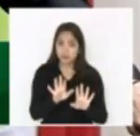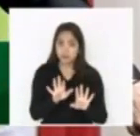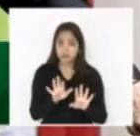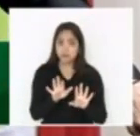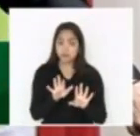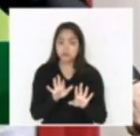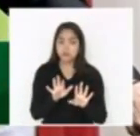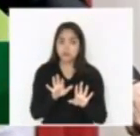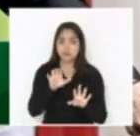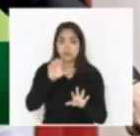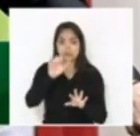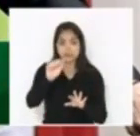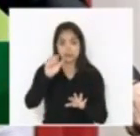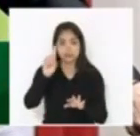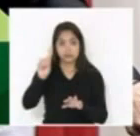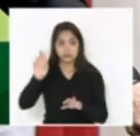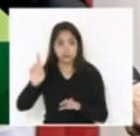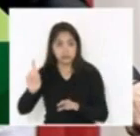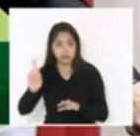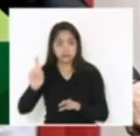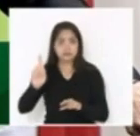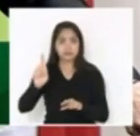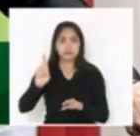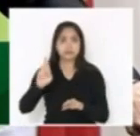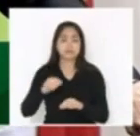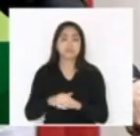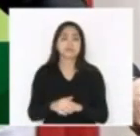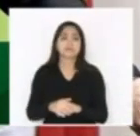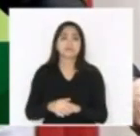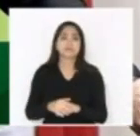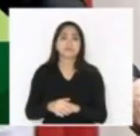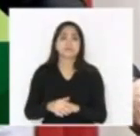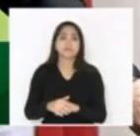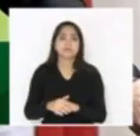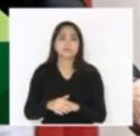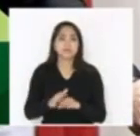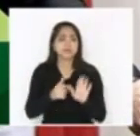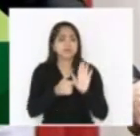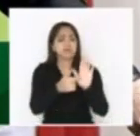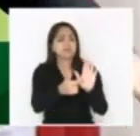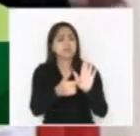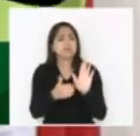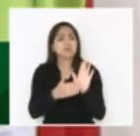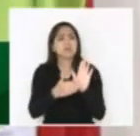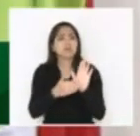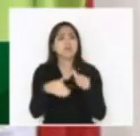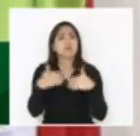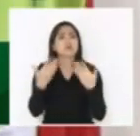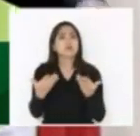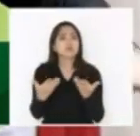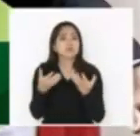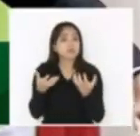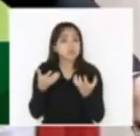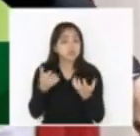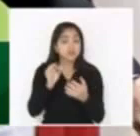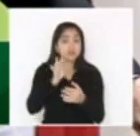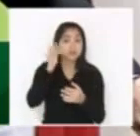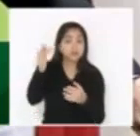das ADRs, não trazem. Qual é a proposta do que nós queremos para o